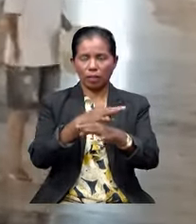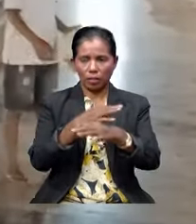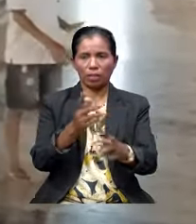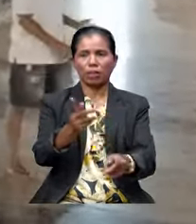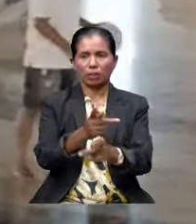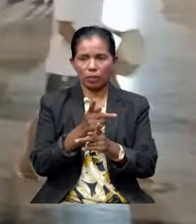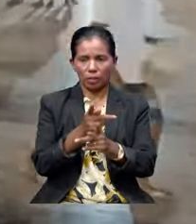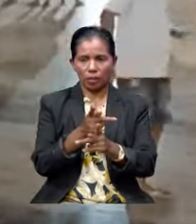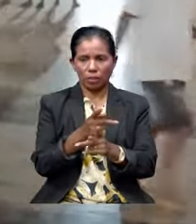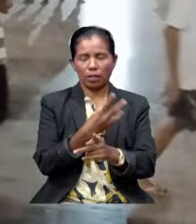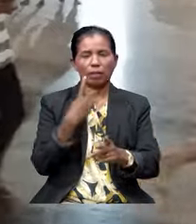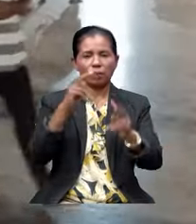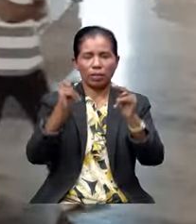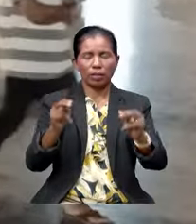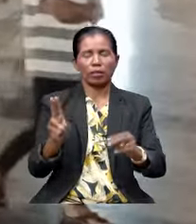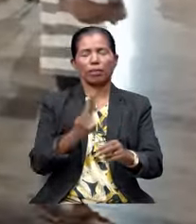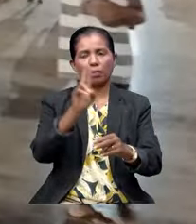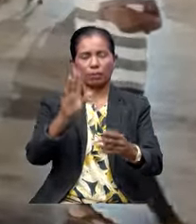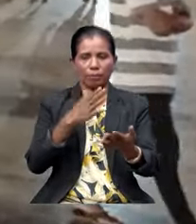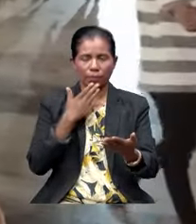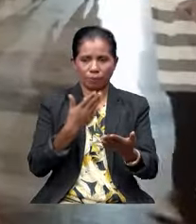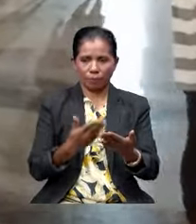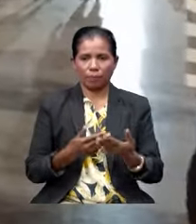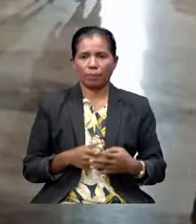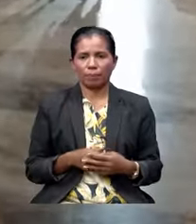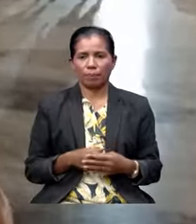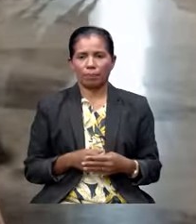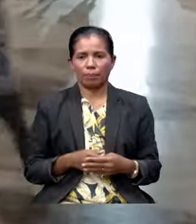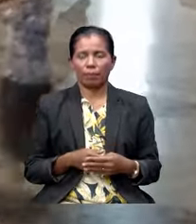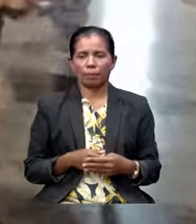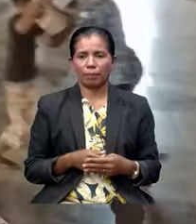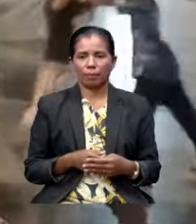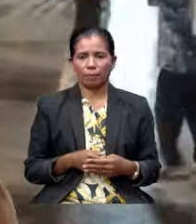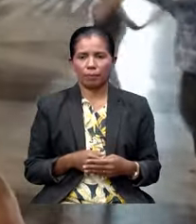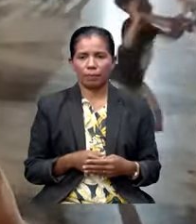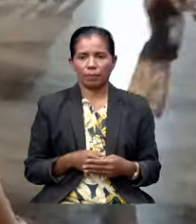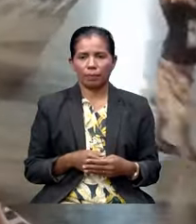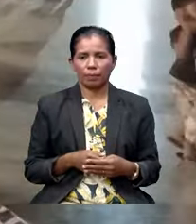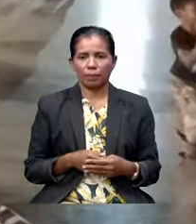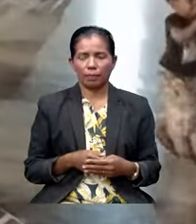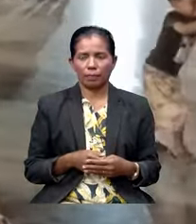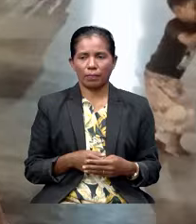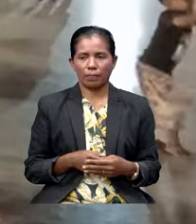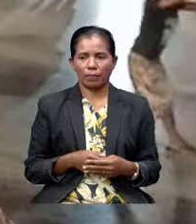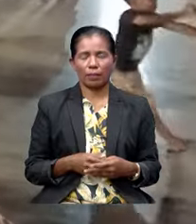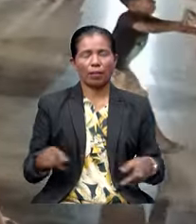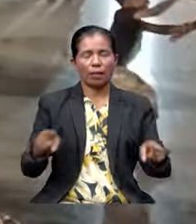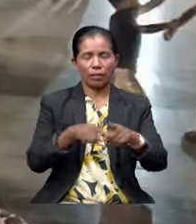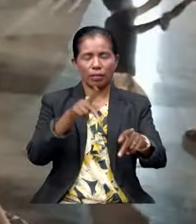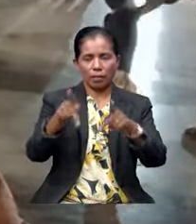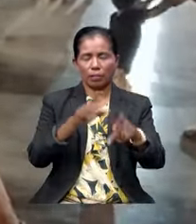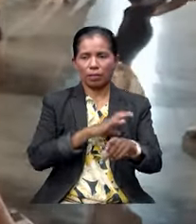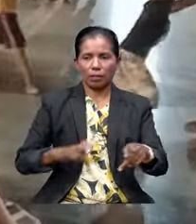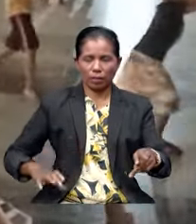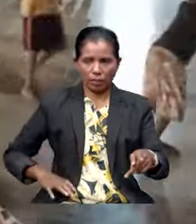cuidado persida itu cuidado cuidado não vai ver em estado da salvação minha mãe tem mais cuidado então se é uma cristã um dia se